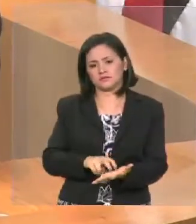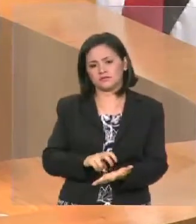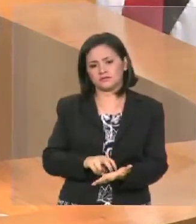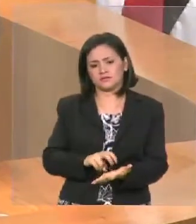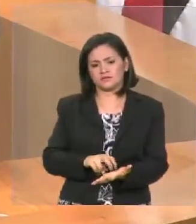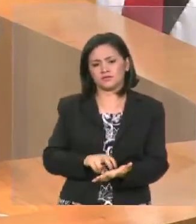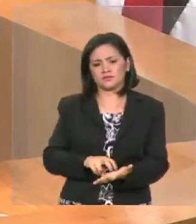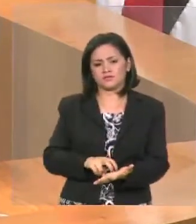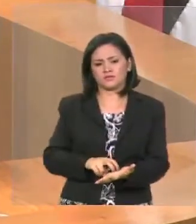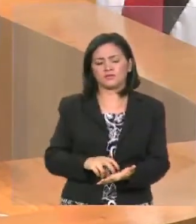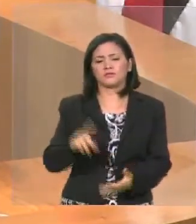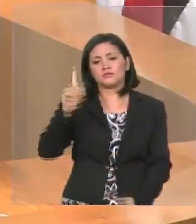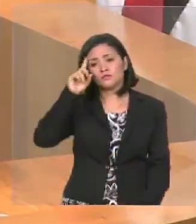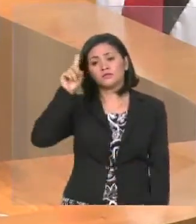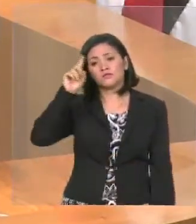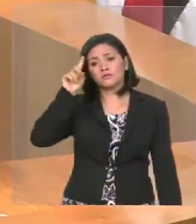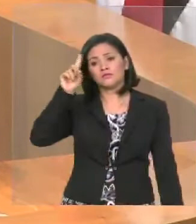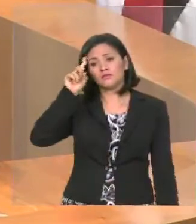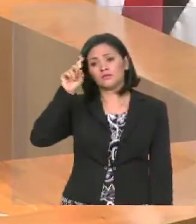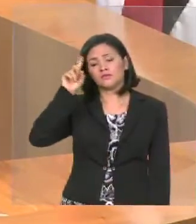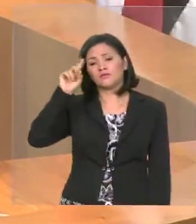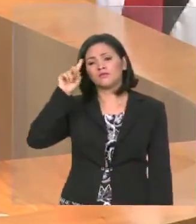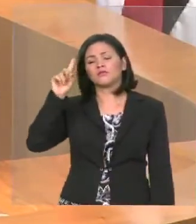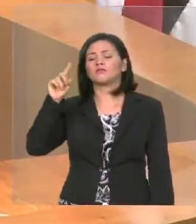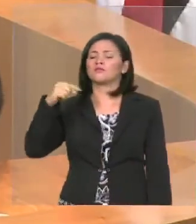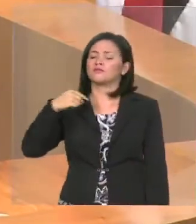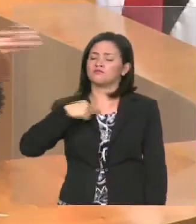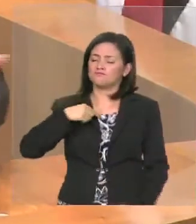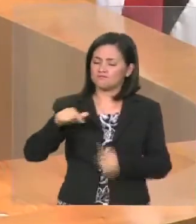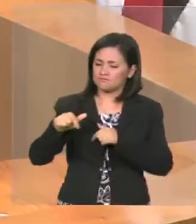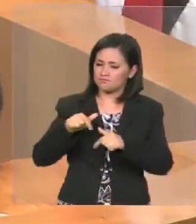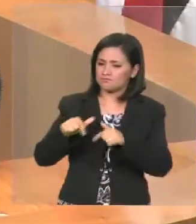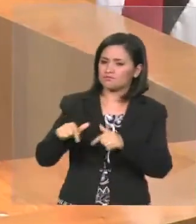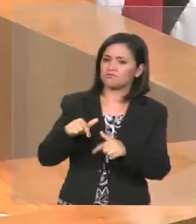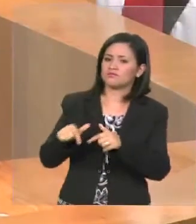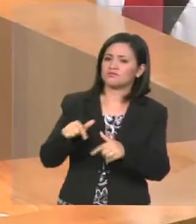pauta todos os dias o trabalho. Quem já vivenciou